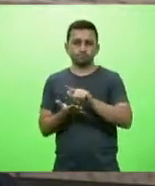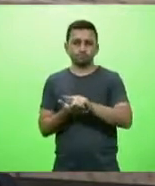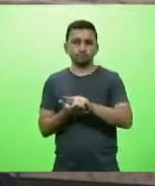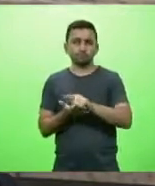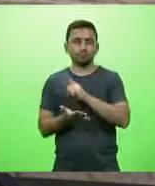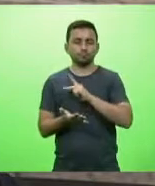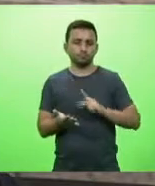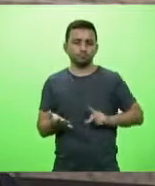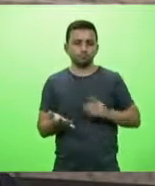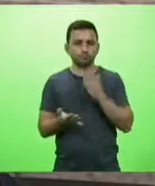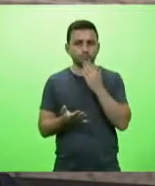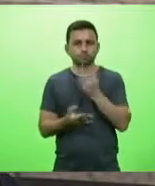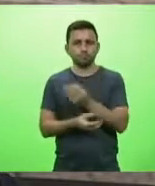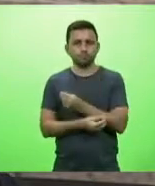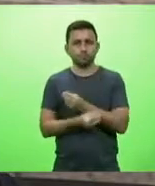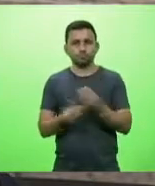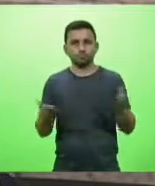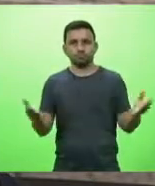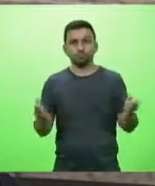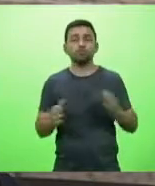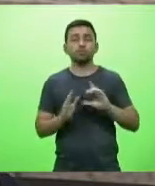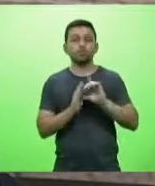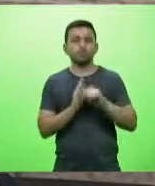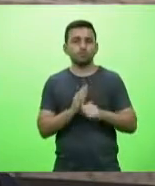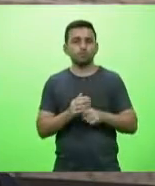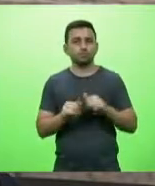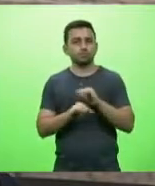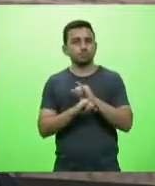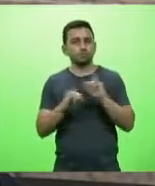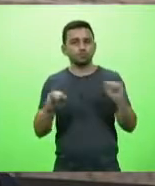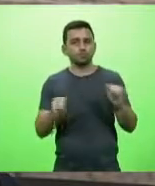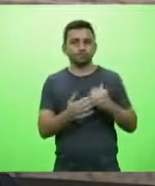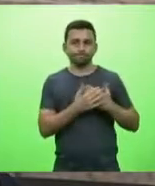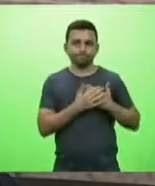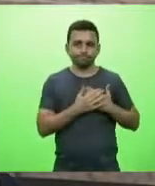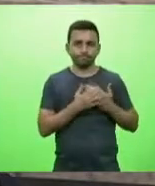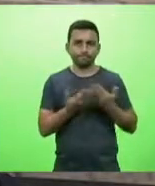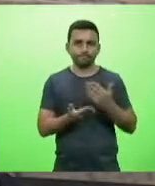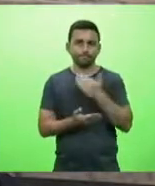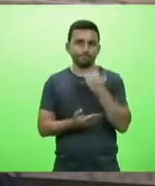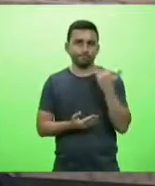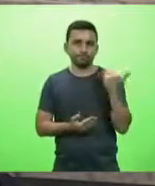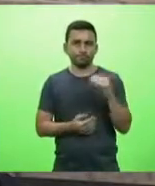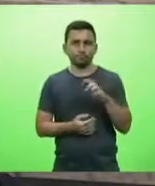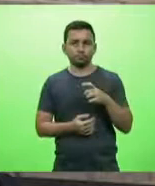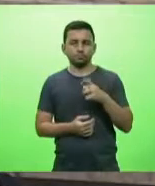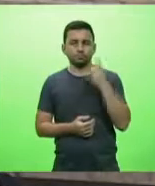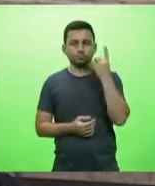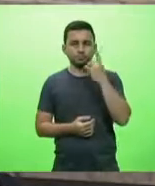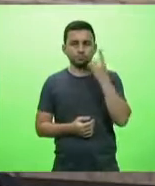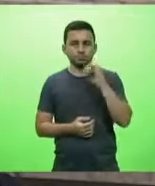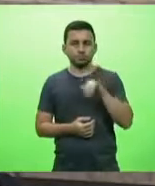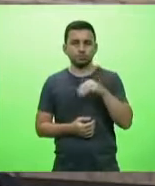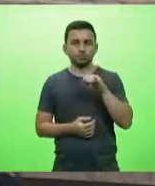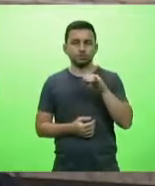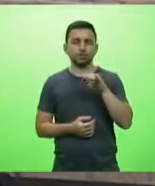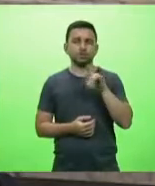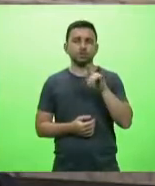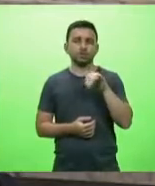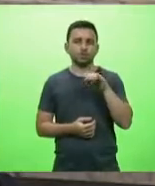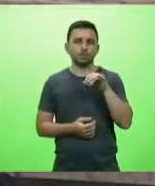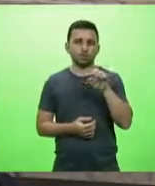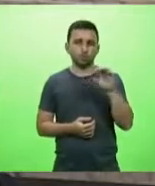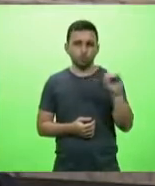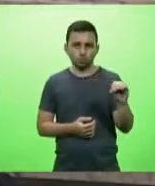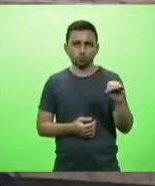se procedesse à distribuição. No momento seguinte, o senhor presidente comunicou que, com pesar, o falecimento do ex-deputado estadual Genésio Goulart,